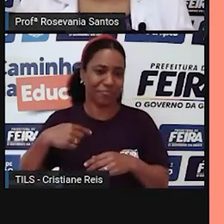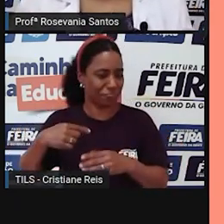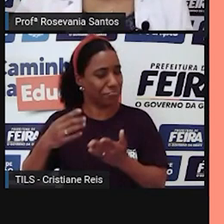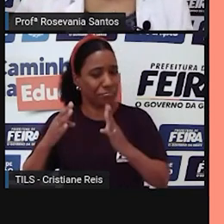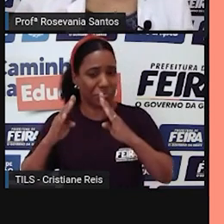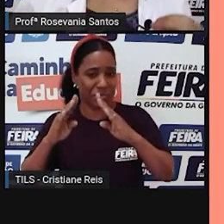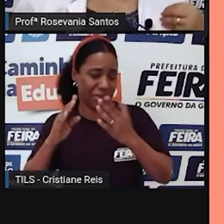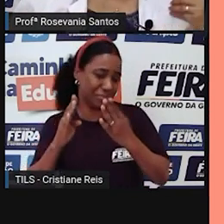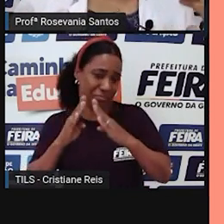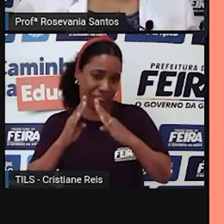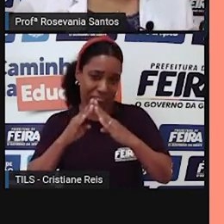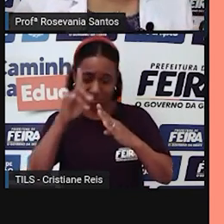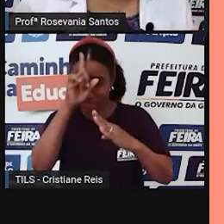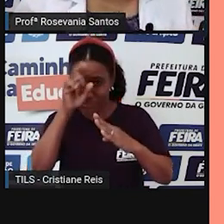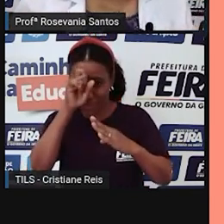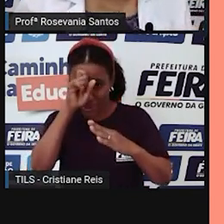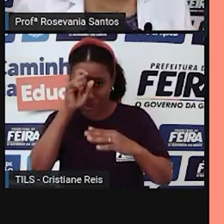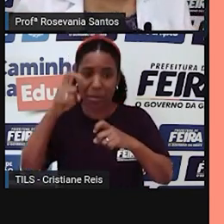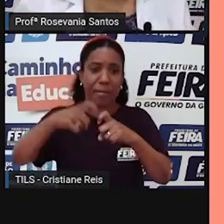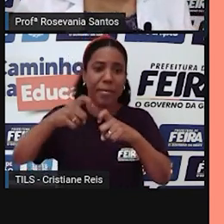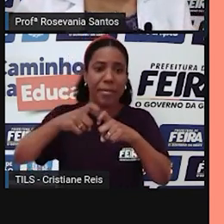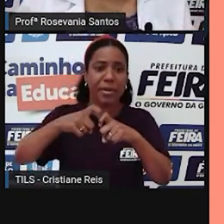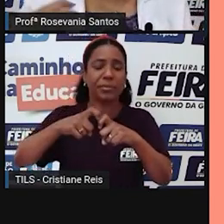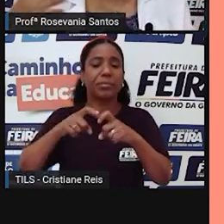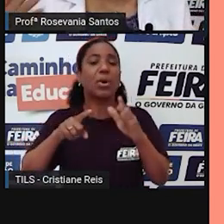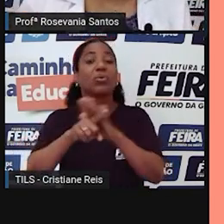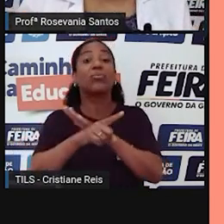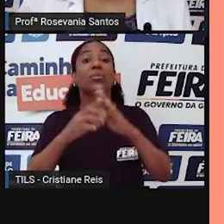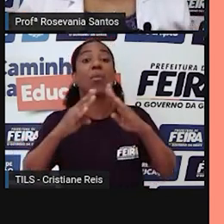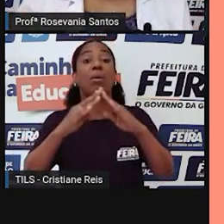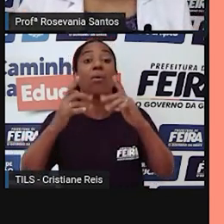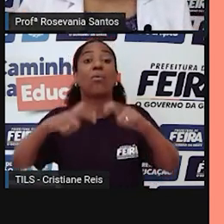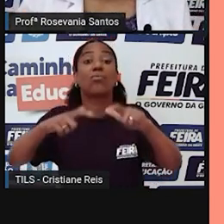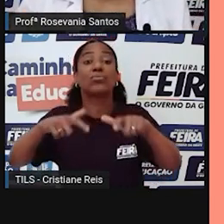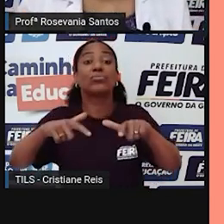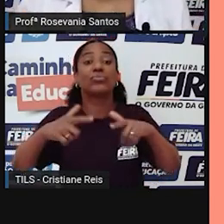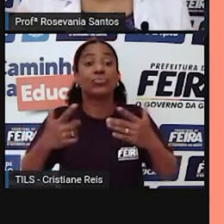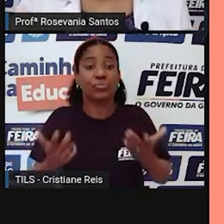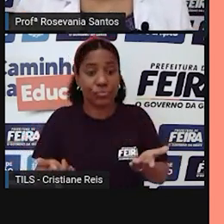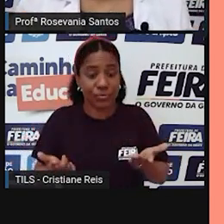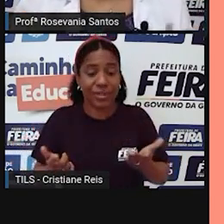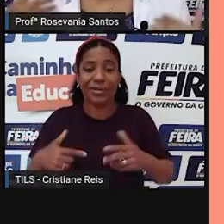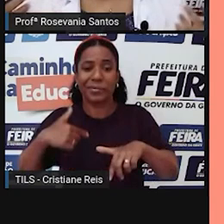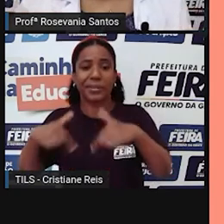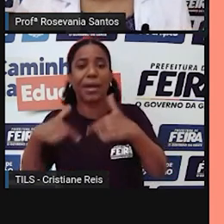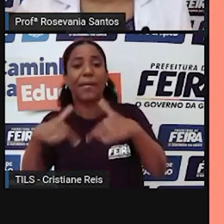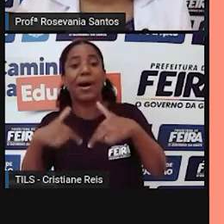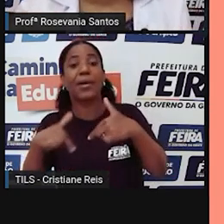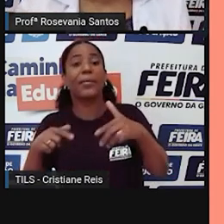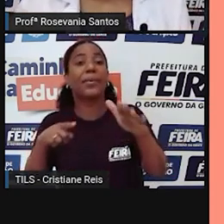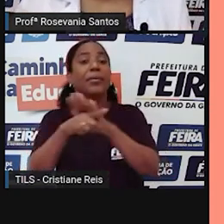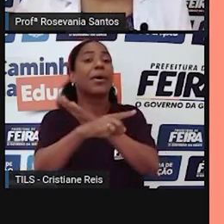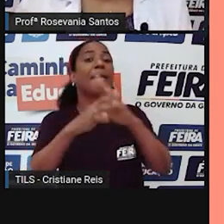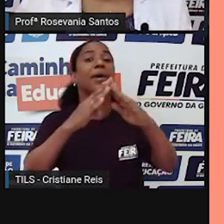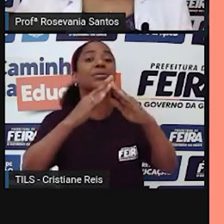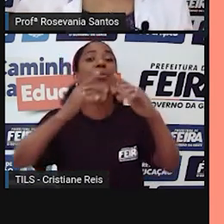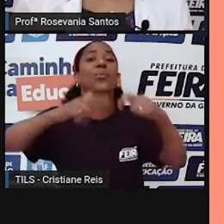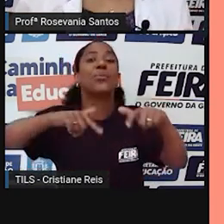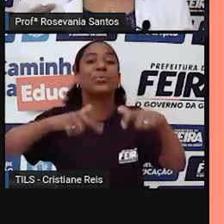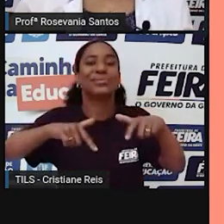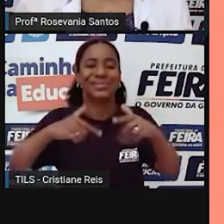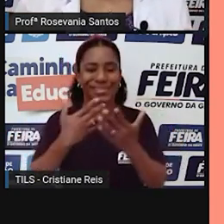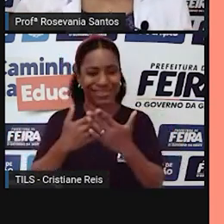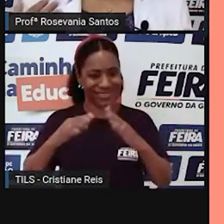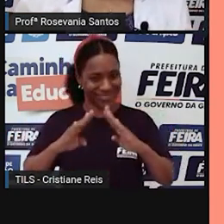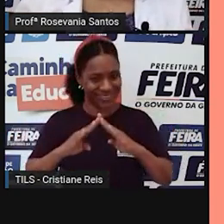seu endereço, você vai, né, para um trabalho, pergunta o seu endereço, você vai para a escola, pergunta o seu endereço.